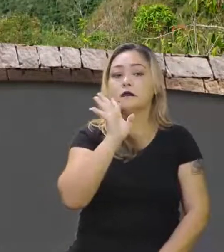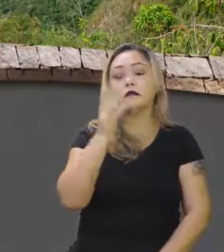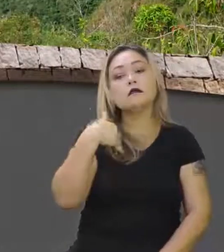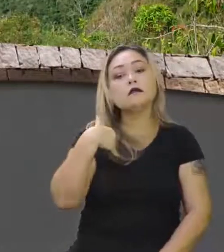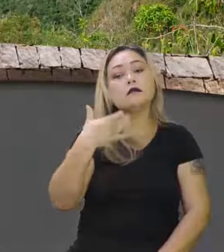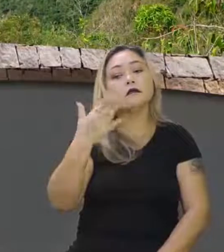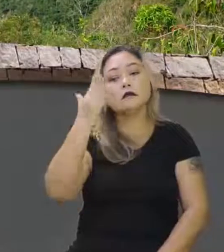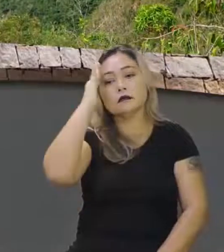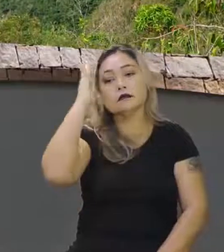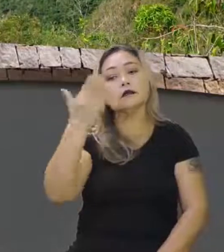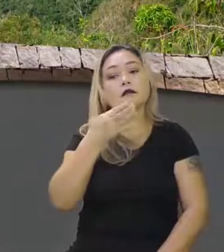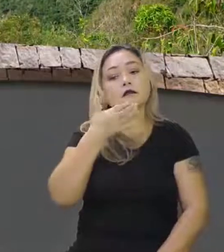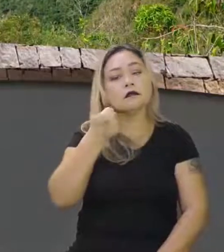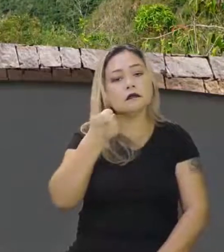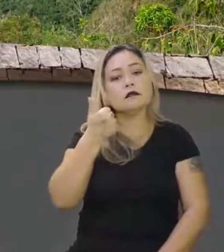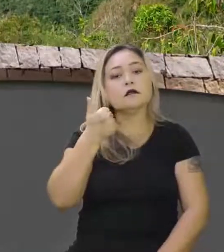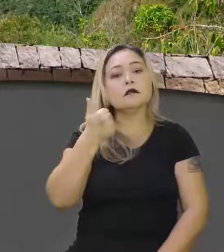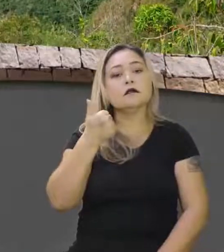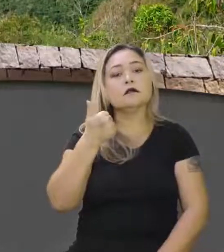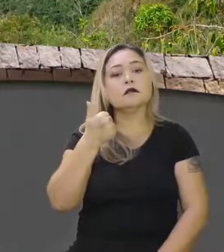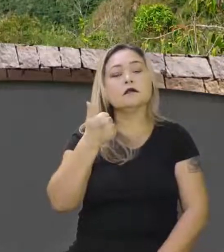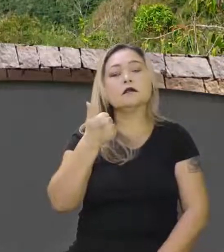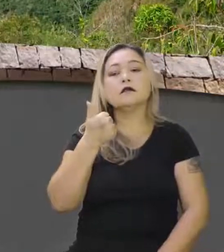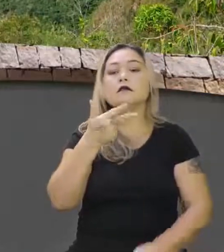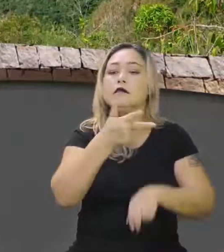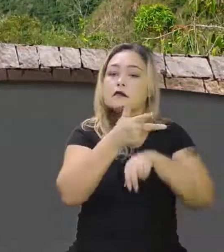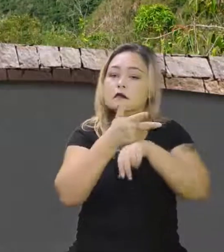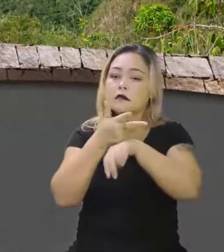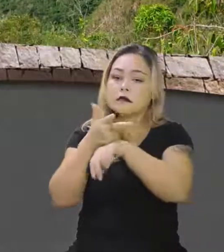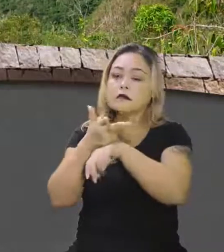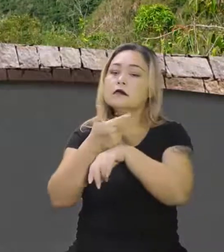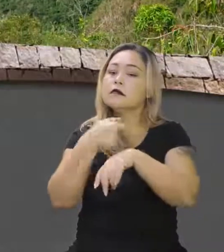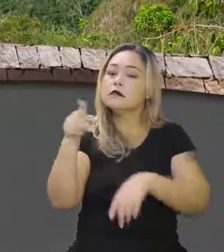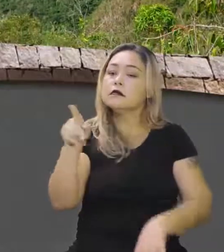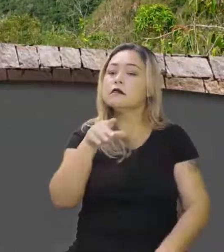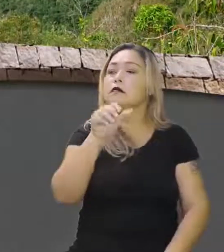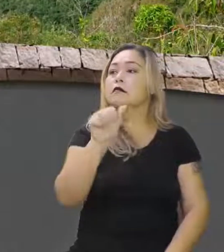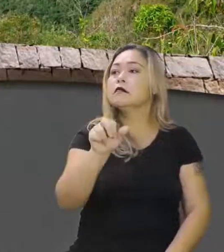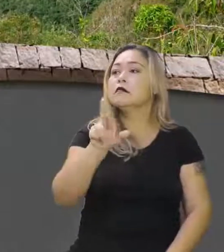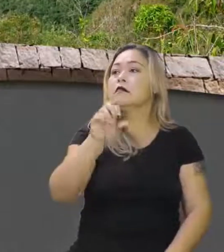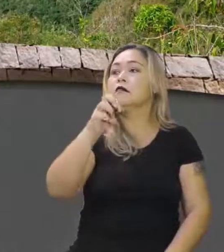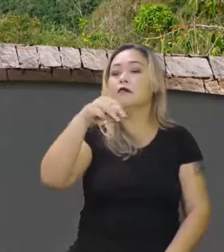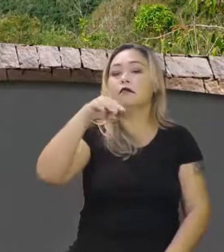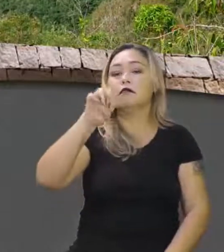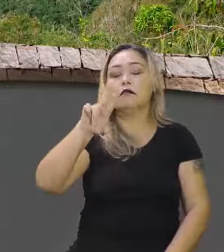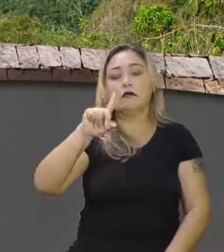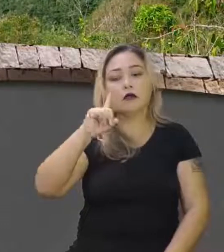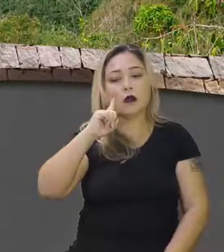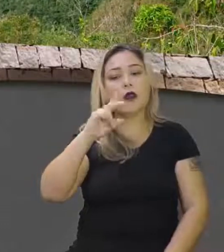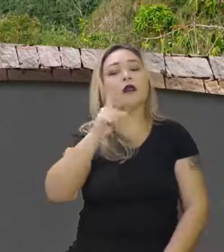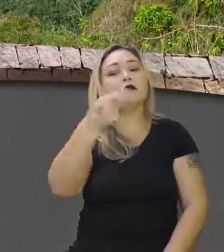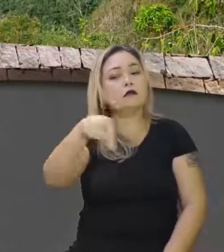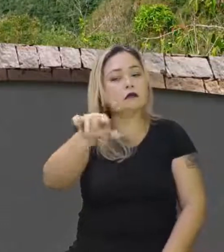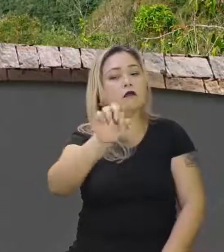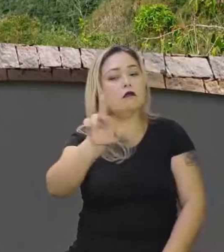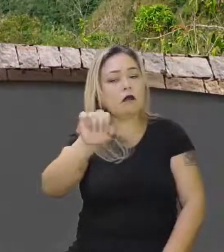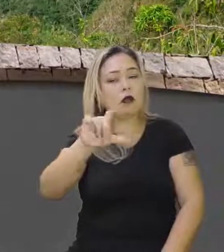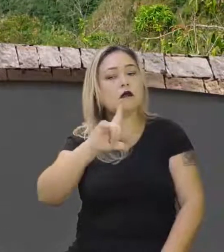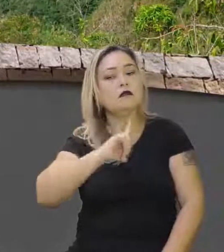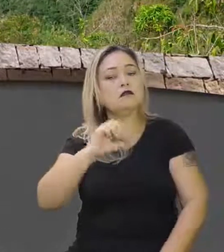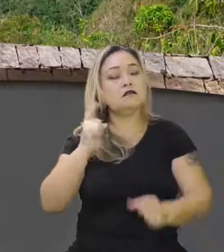você quiser entender melhor, revê aí o vídeo com o professor aí, beleza? Que você vai ficar mais fera nesse assunto também.